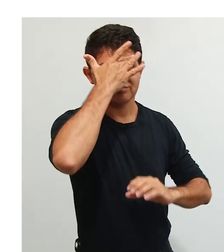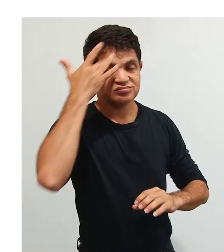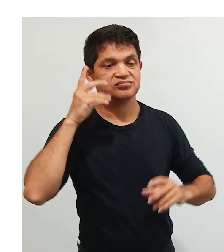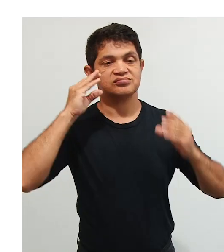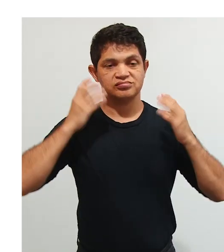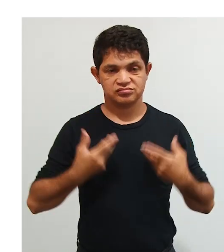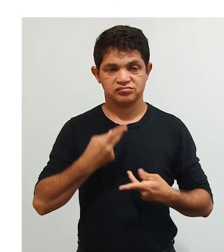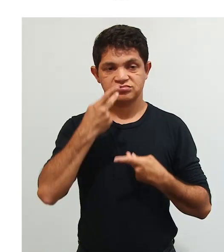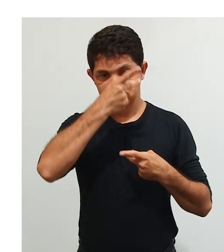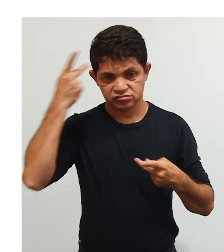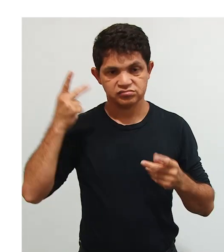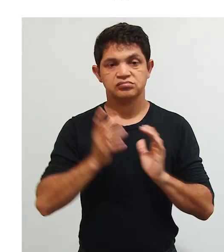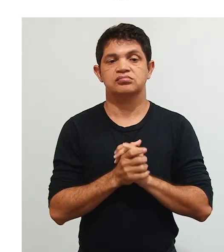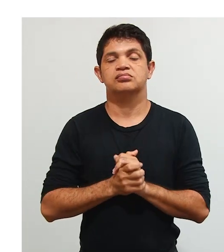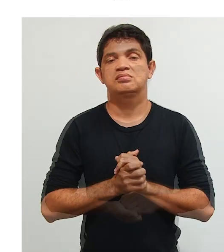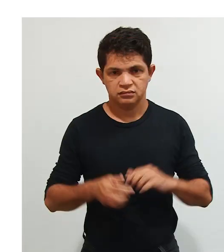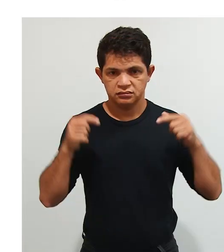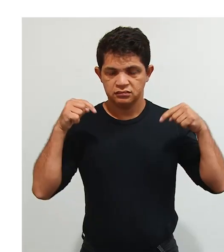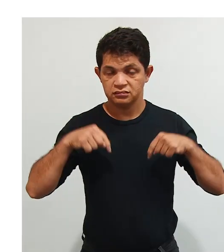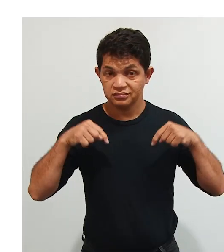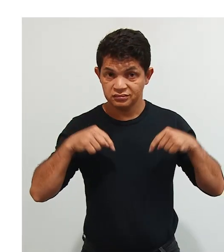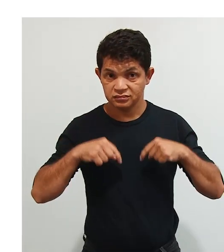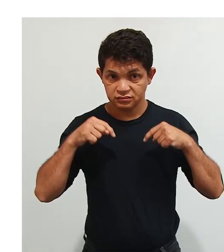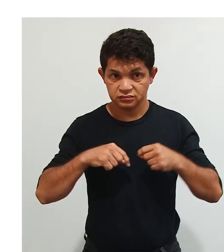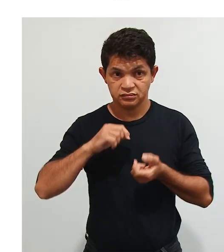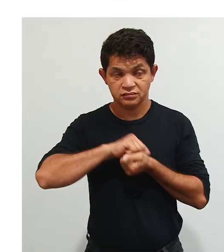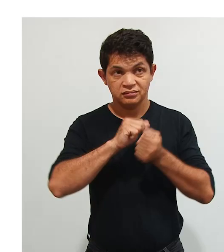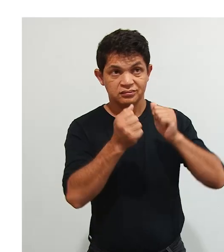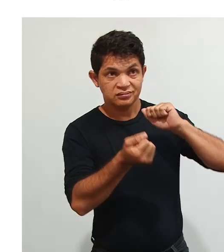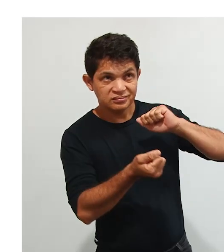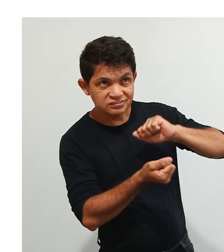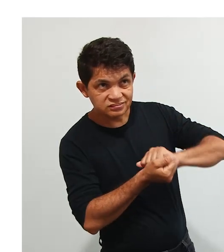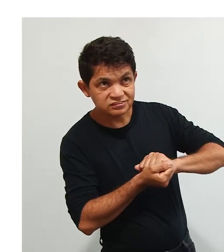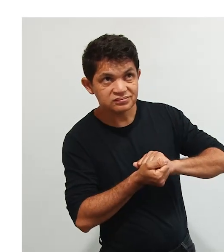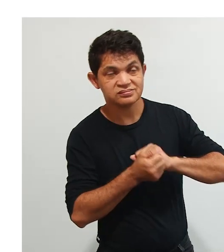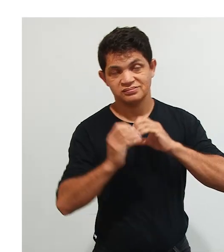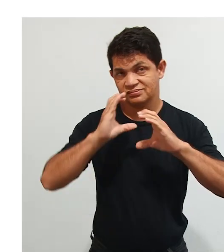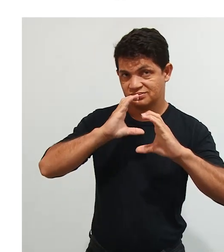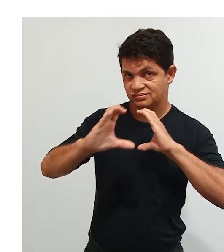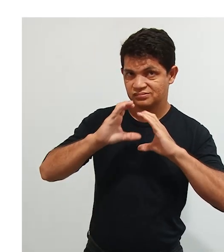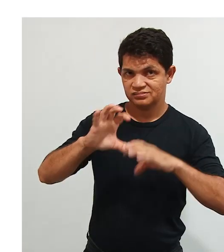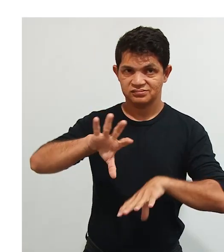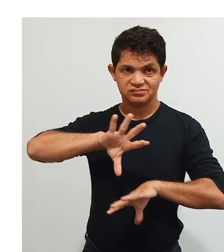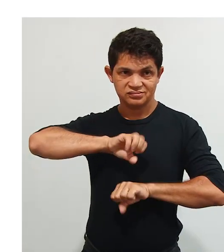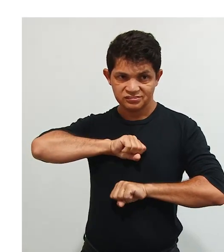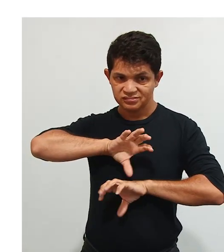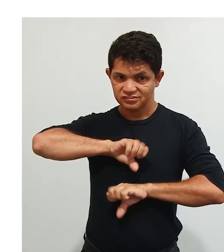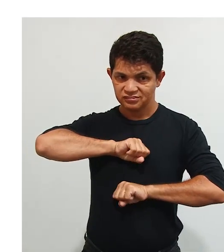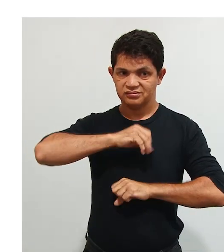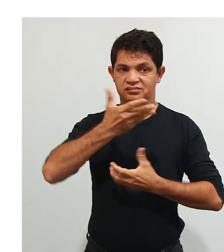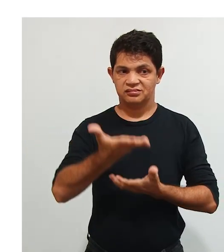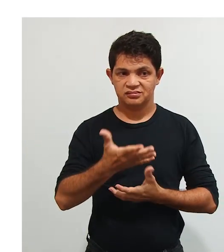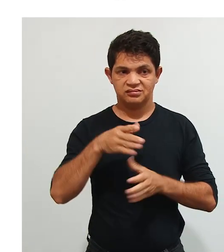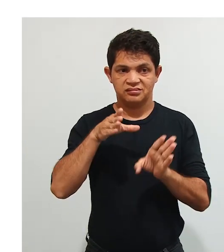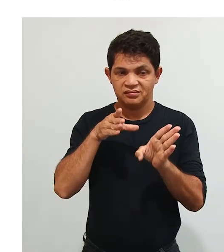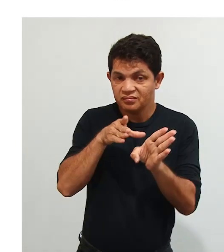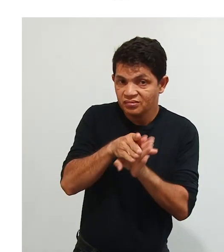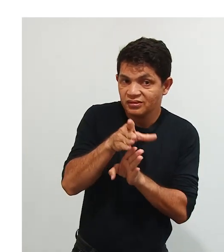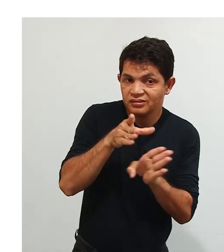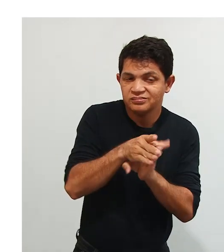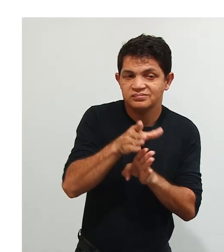momento. Aqui, alguns obstáculos para a comunicação empática.